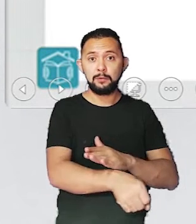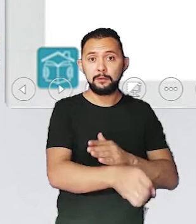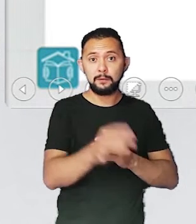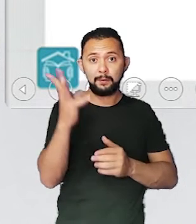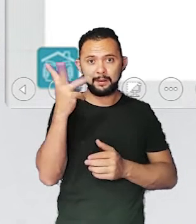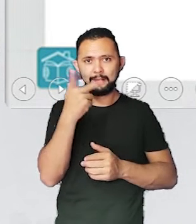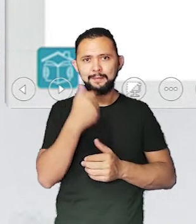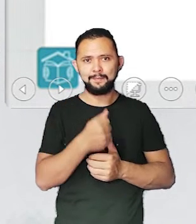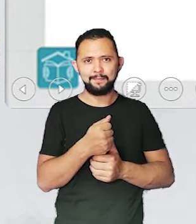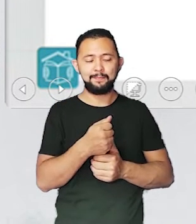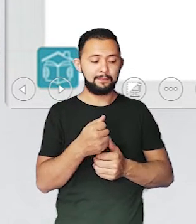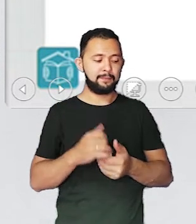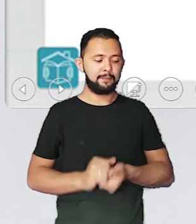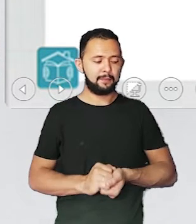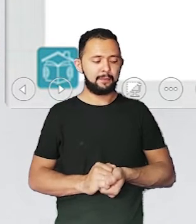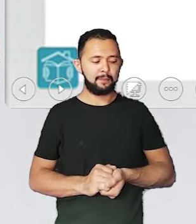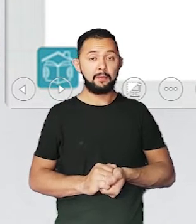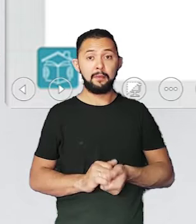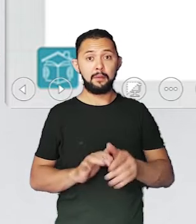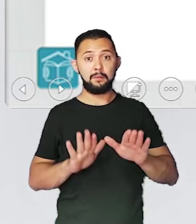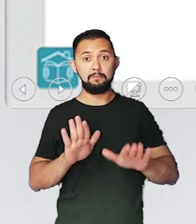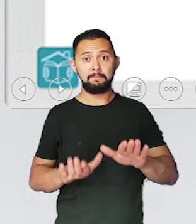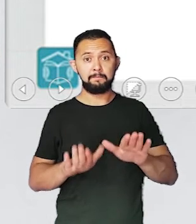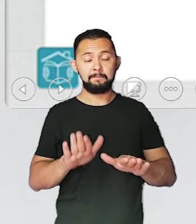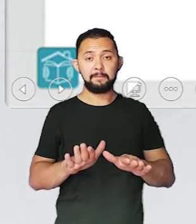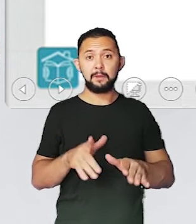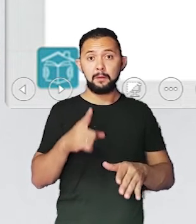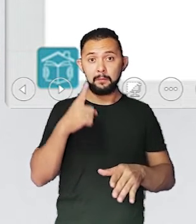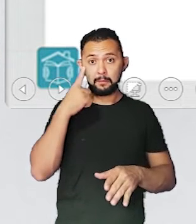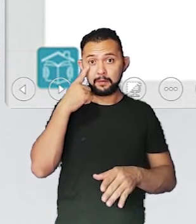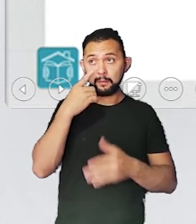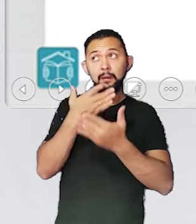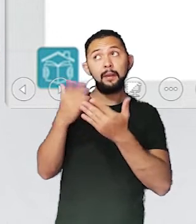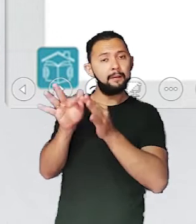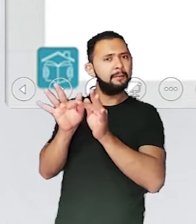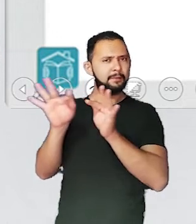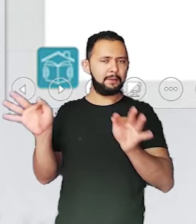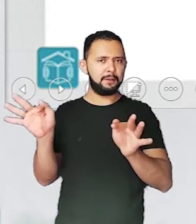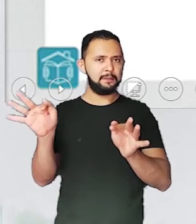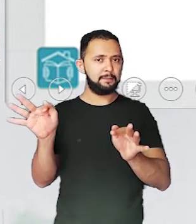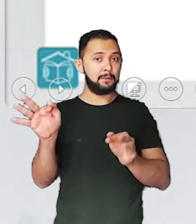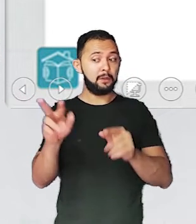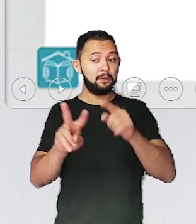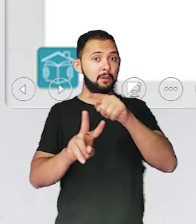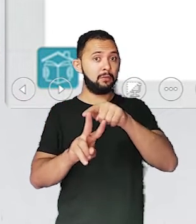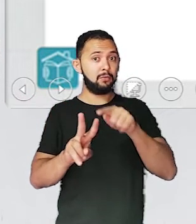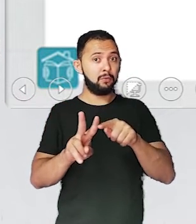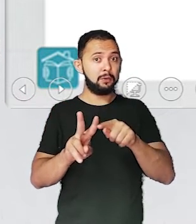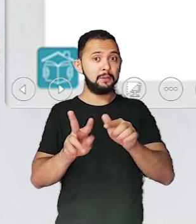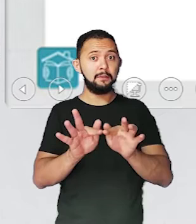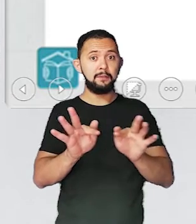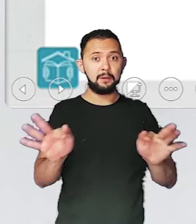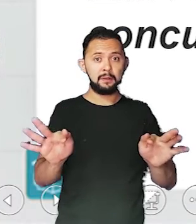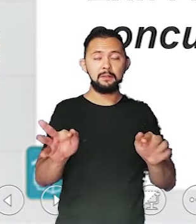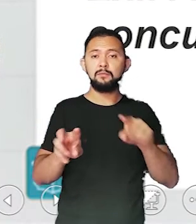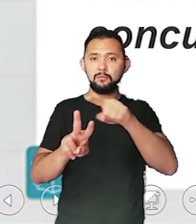as gaúchas bonitas, né? E as gaúchas, aliás, as gaúchas são bonitas e as gaúchas participarão do concurso de beleza,